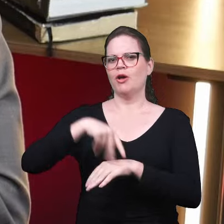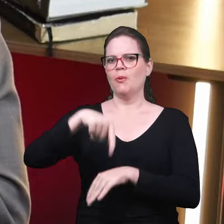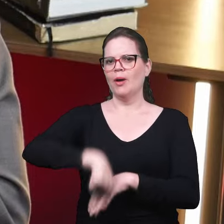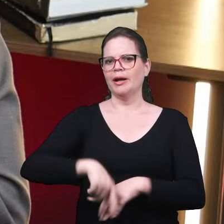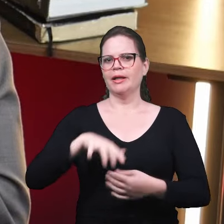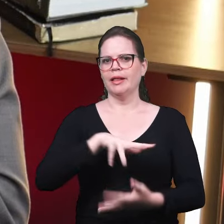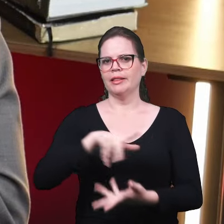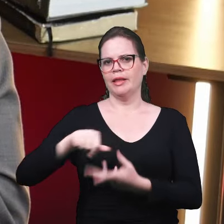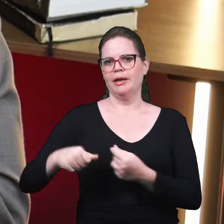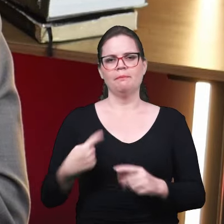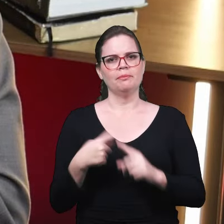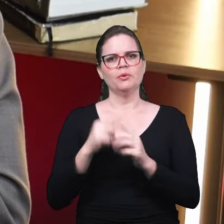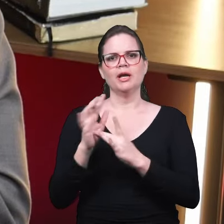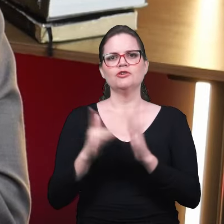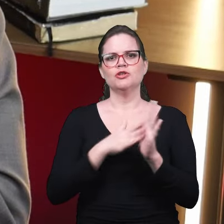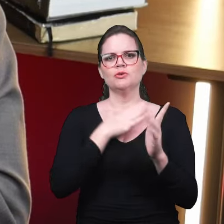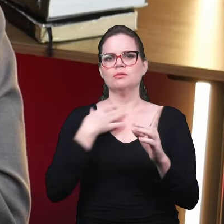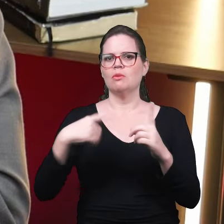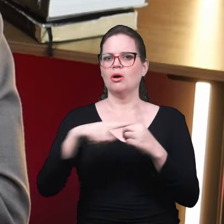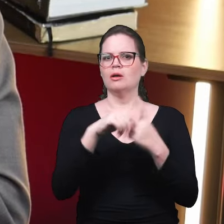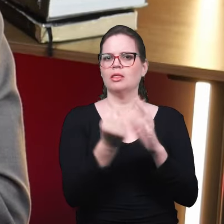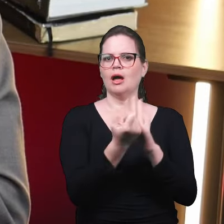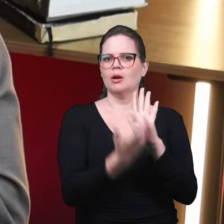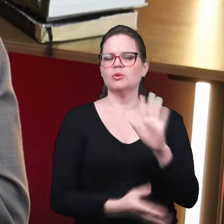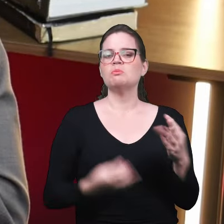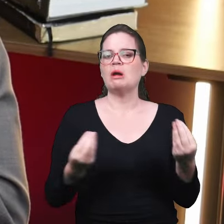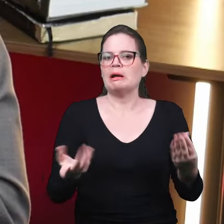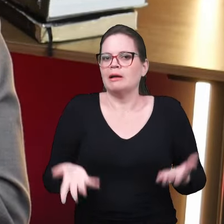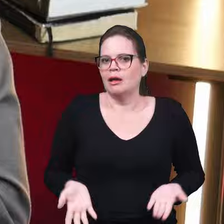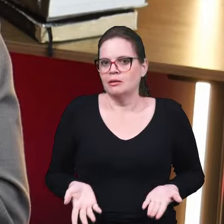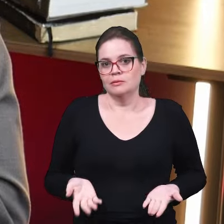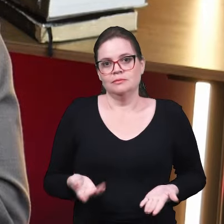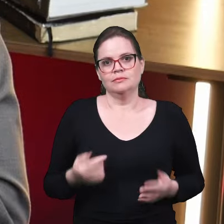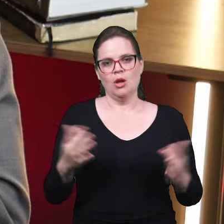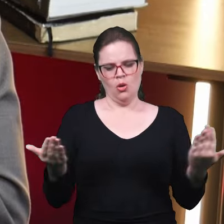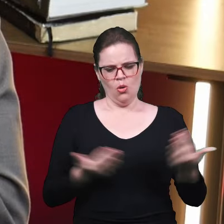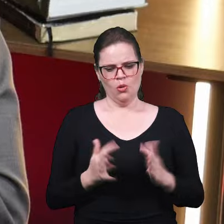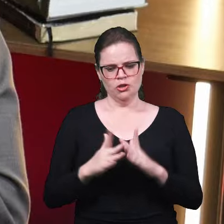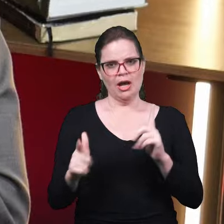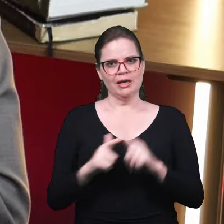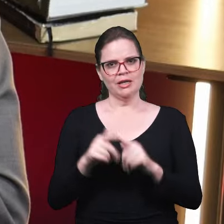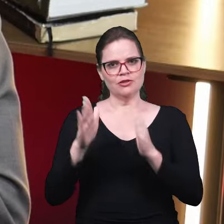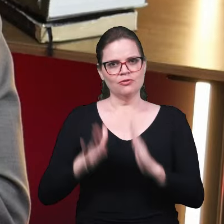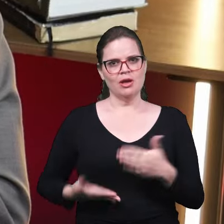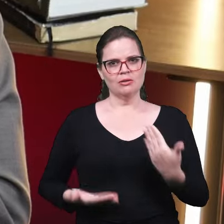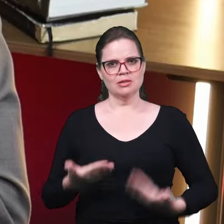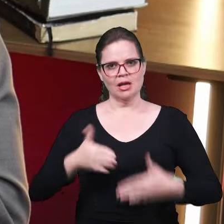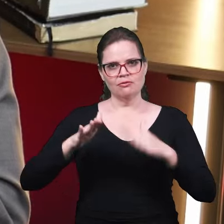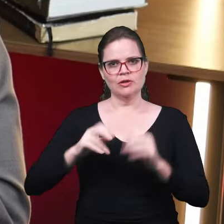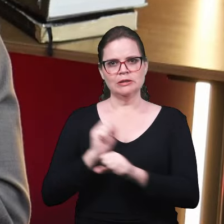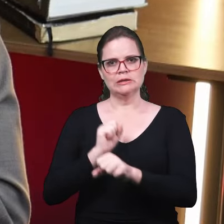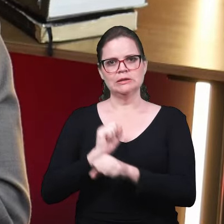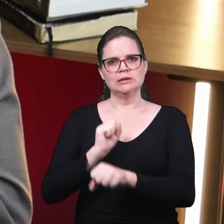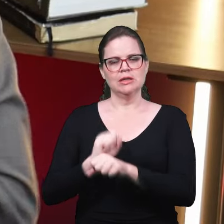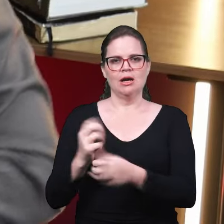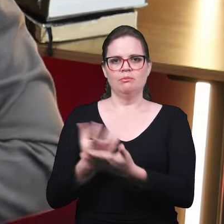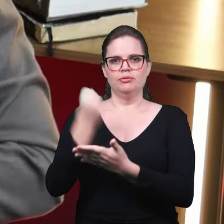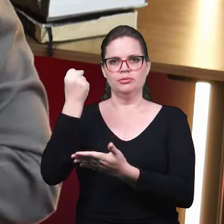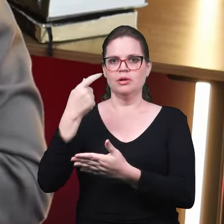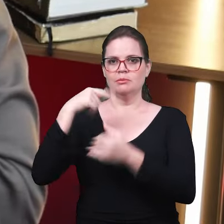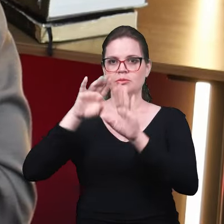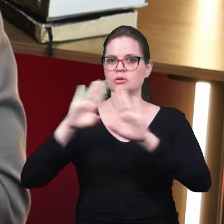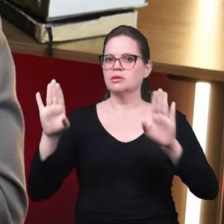Senhor Jesus morreu numa cruz? Por que a igreja hoje ela vive uma expectativa de ser arrebatada?